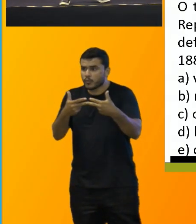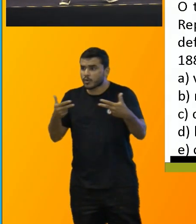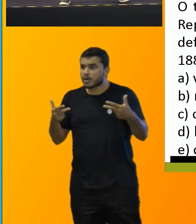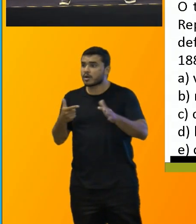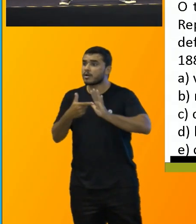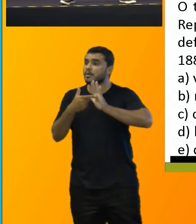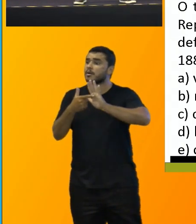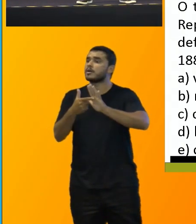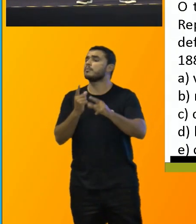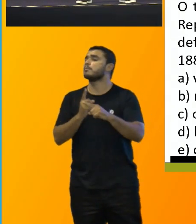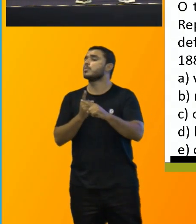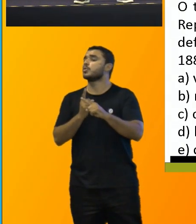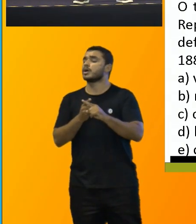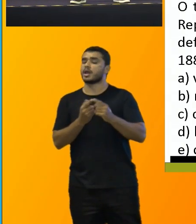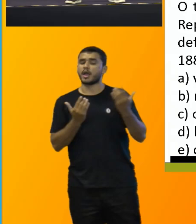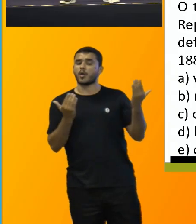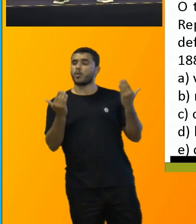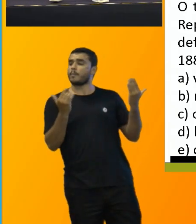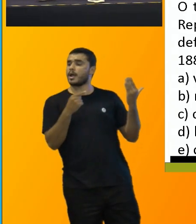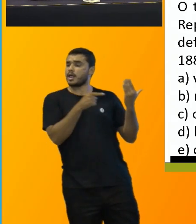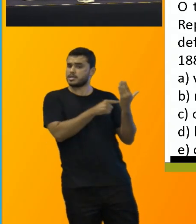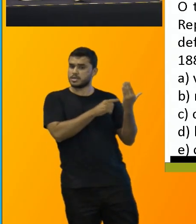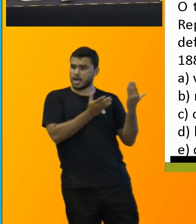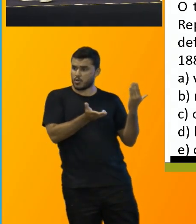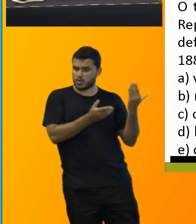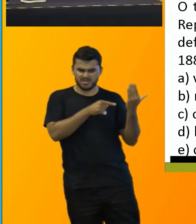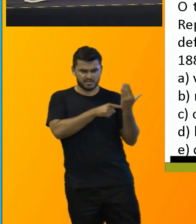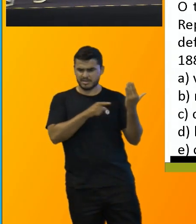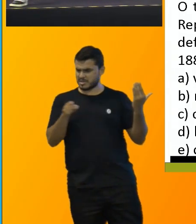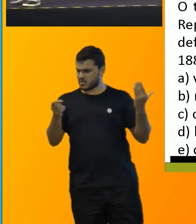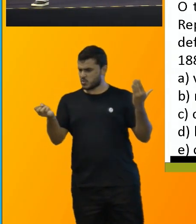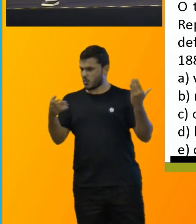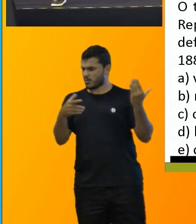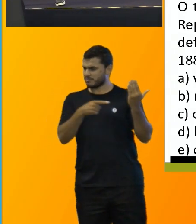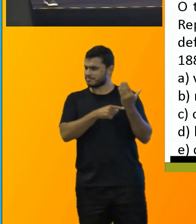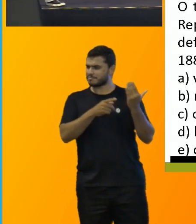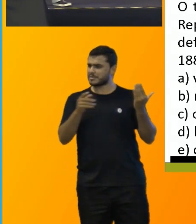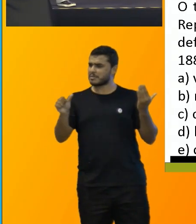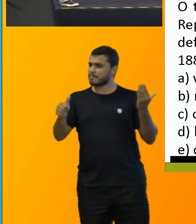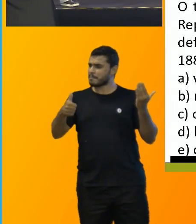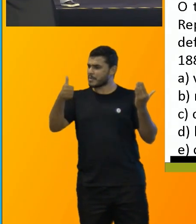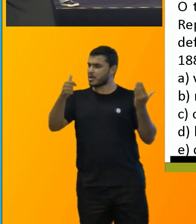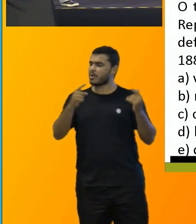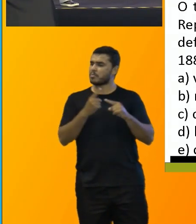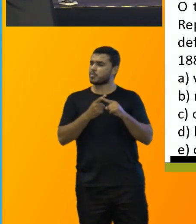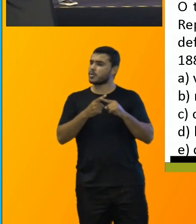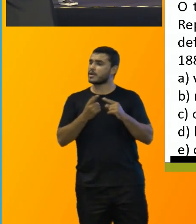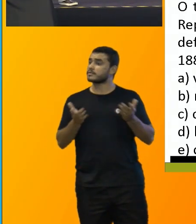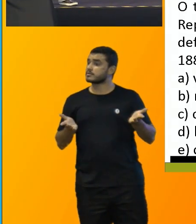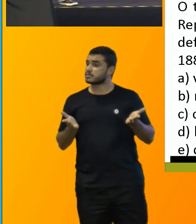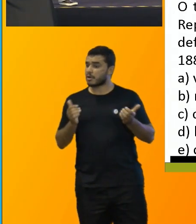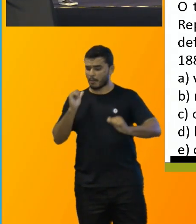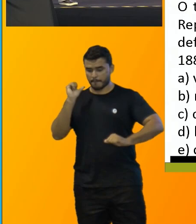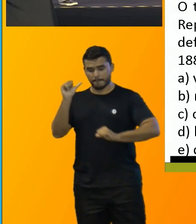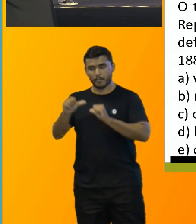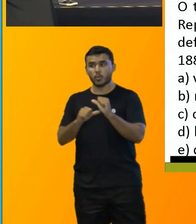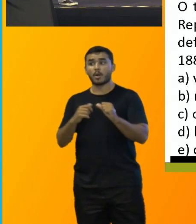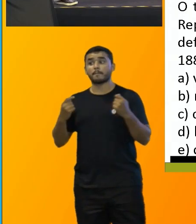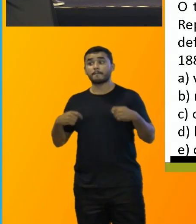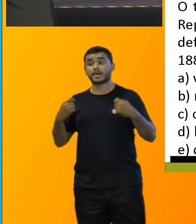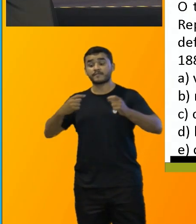esse novo é melhor do que o anterior, porque senão não faz sentido mudar. A mudança precisa